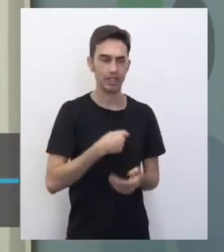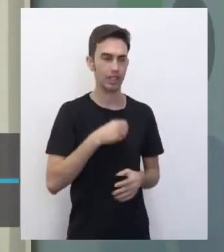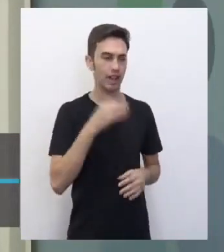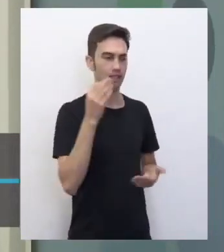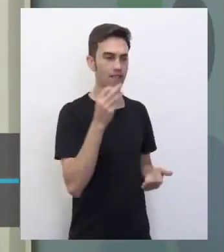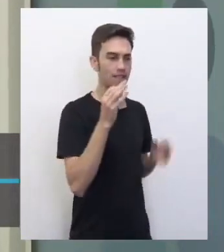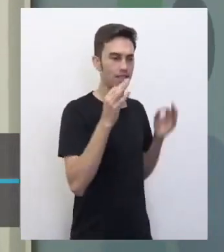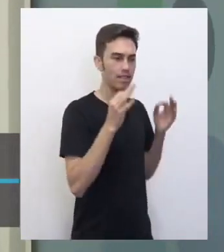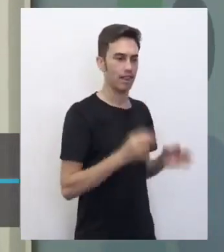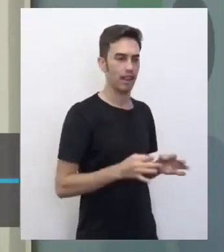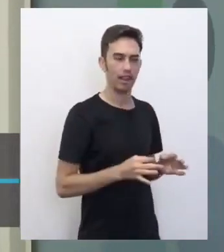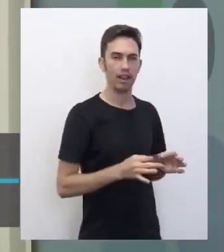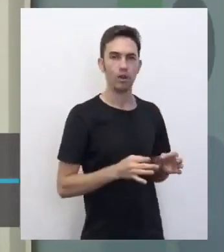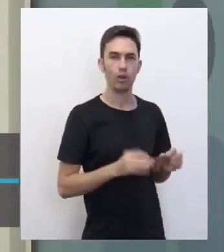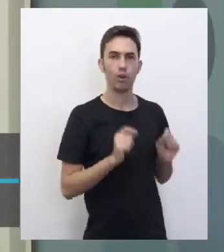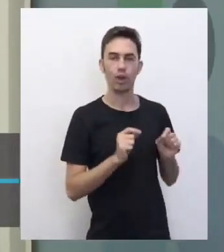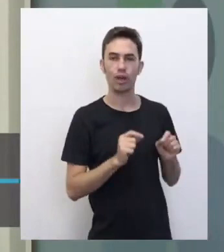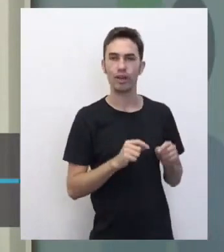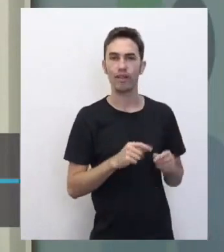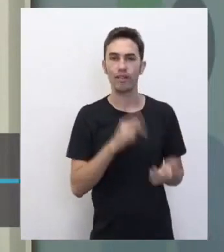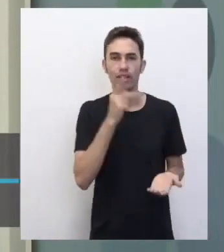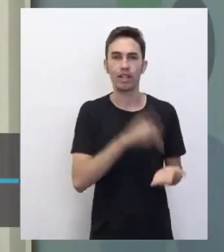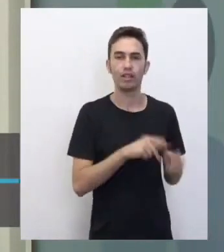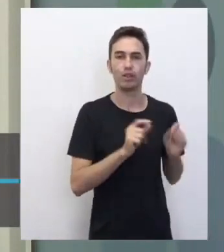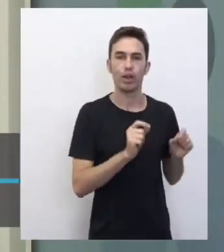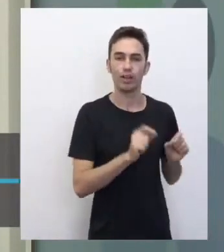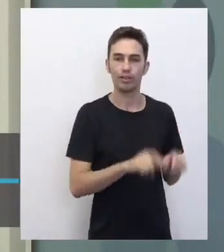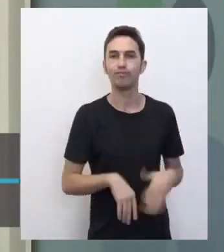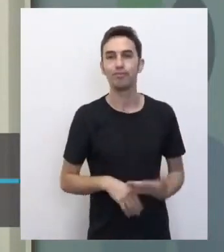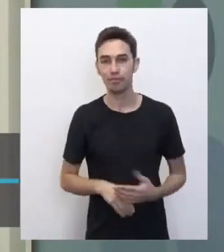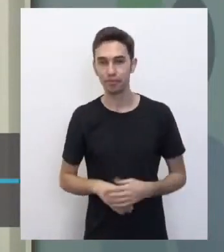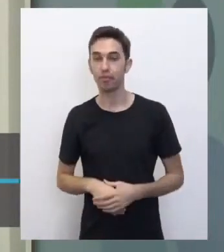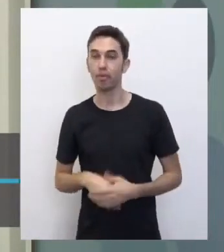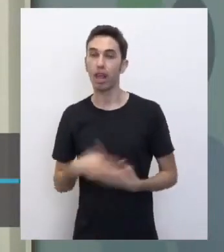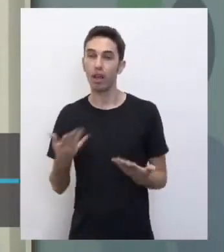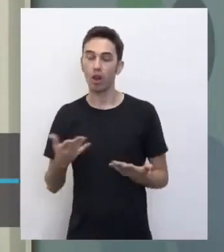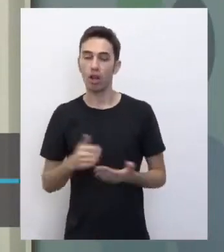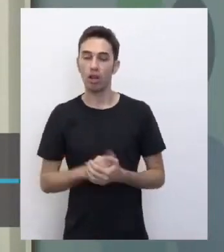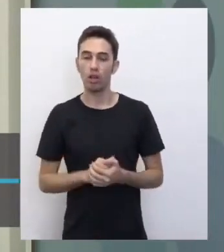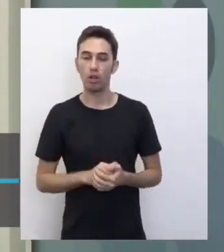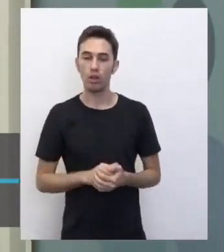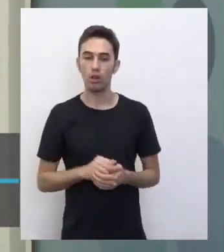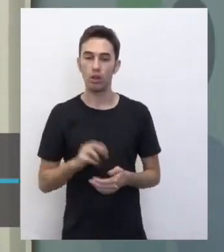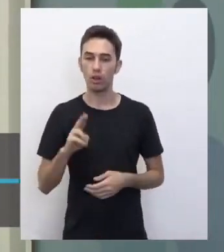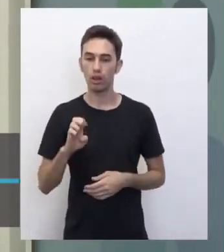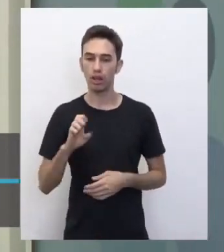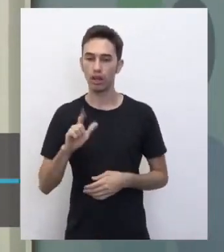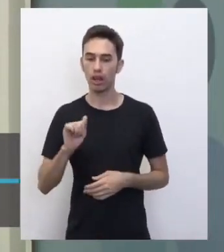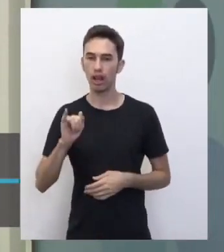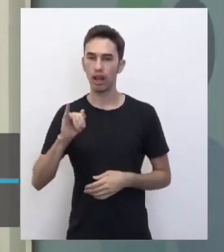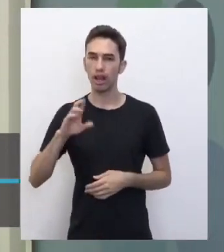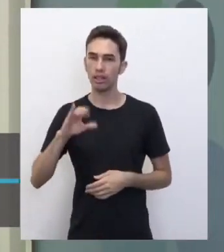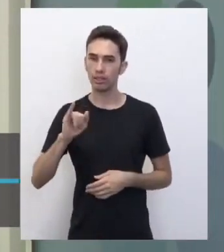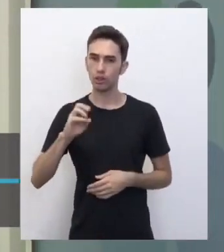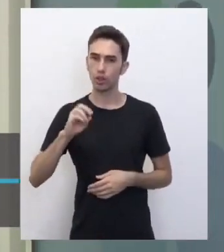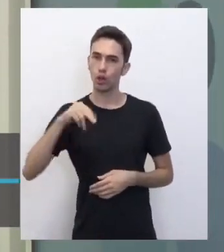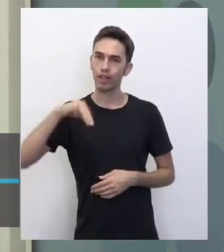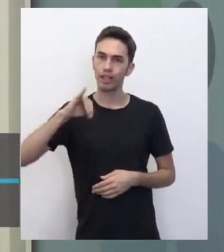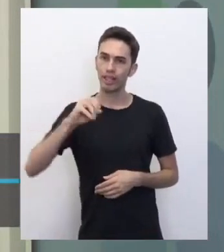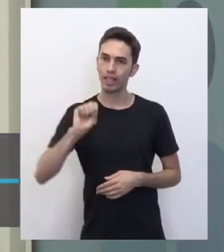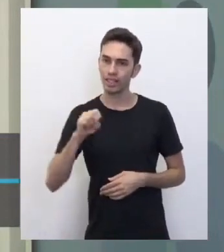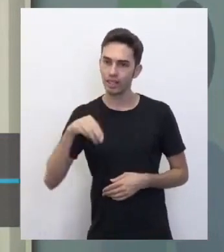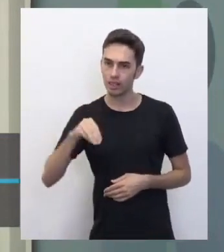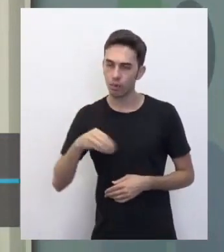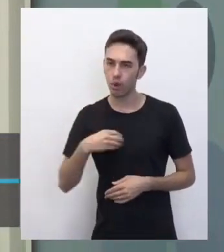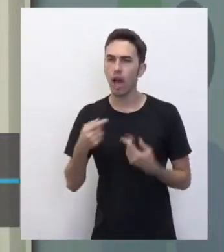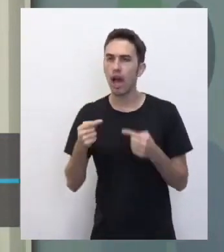individual. O relativismo, por sua vez, vai trazer a ideia de que a verdade ela é contextual. Então ela depende da época,